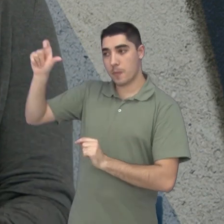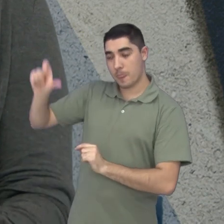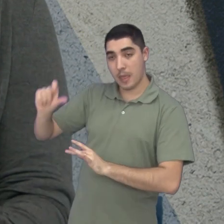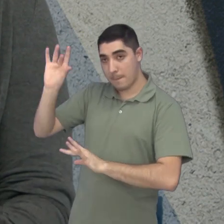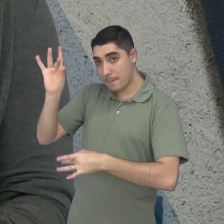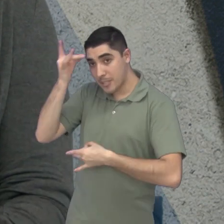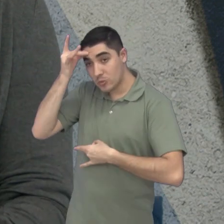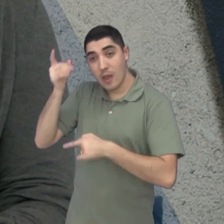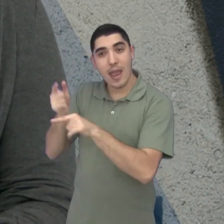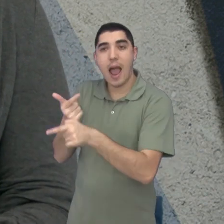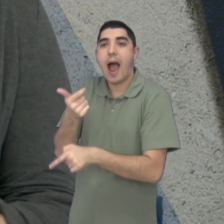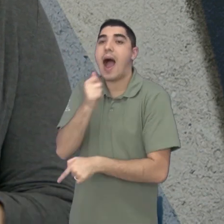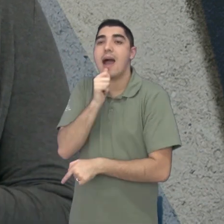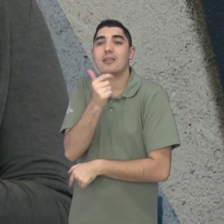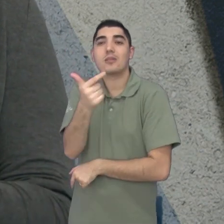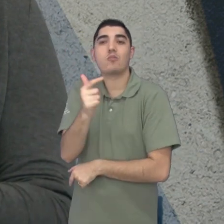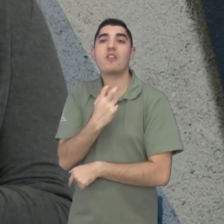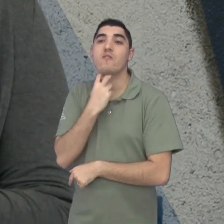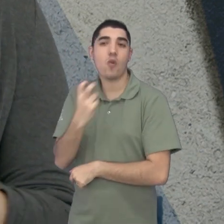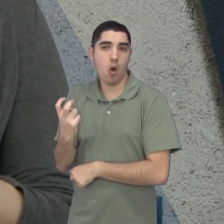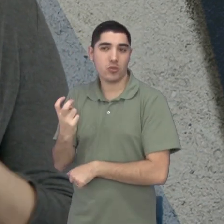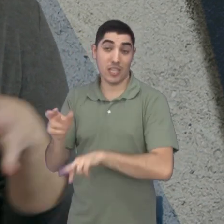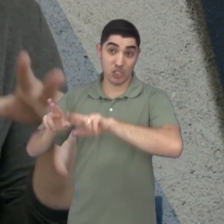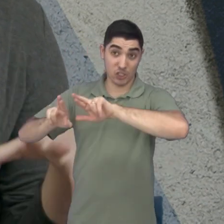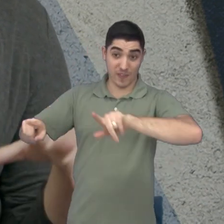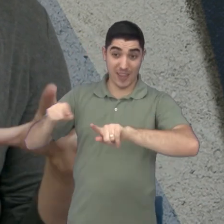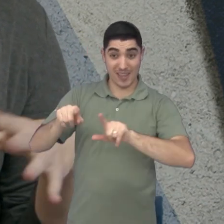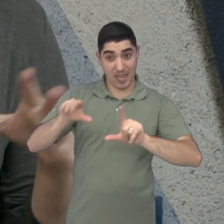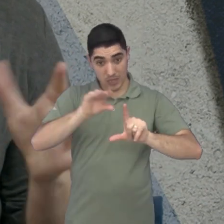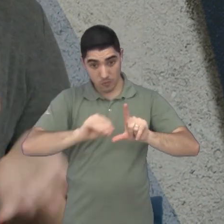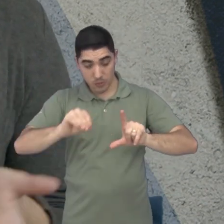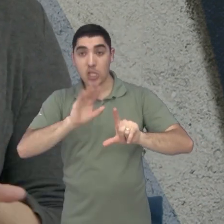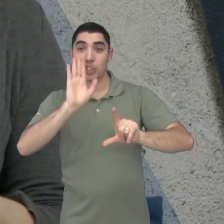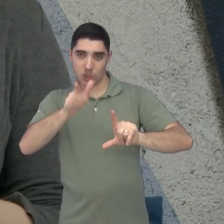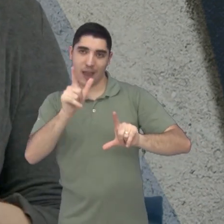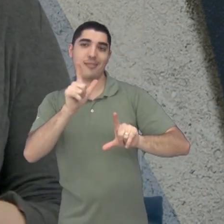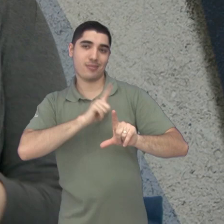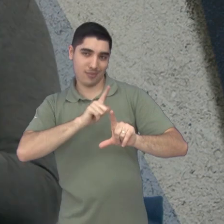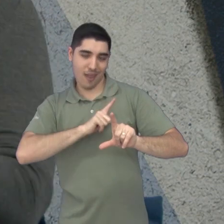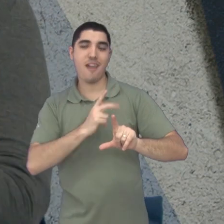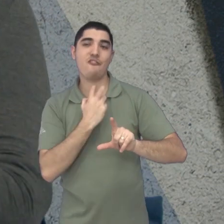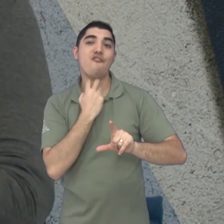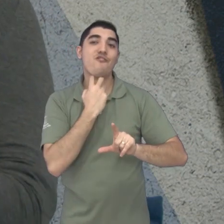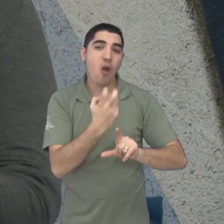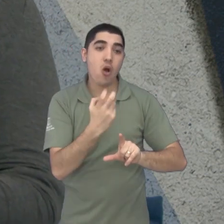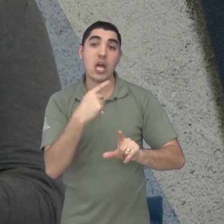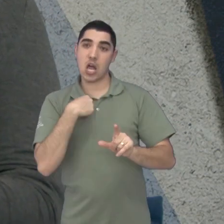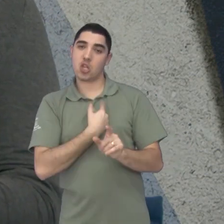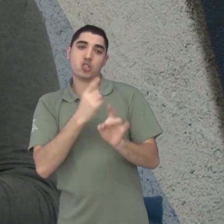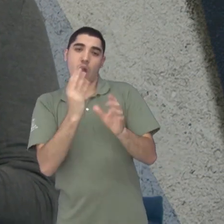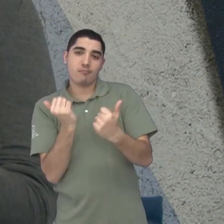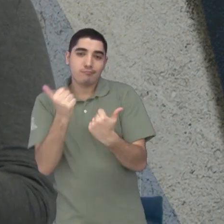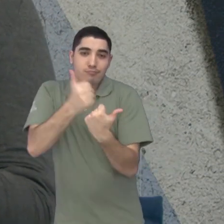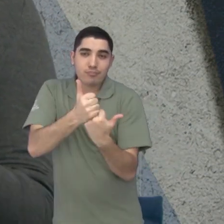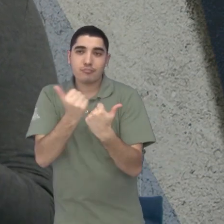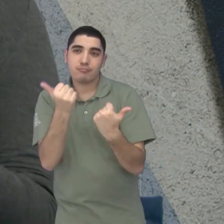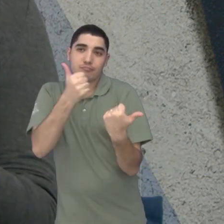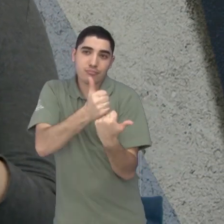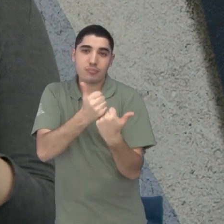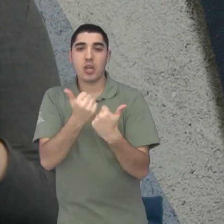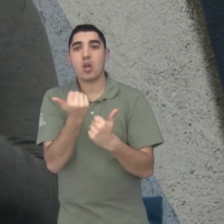tem uma voz ainda, ao contrário da dublagem, que já tem um áudio de alguém, né, que fez, e a gente está só